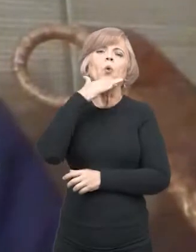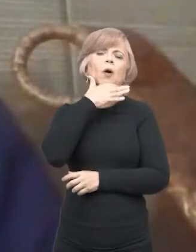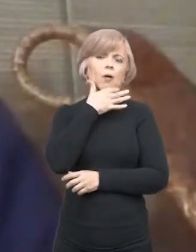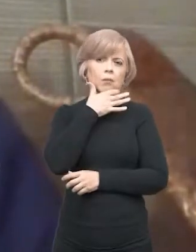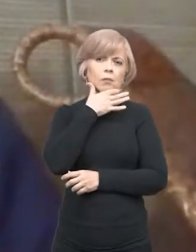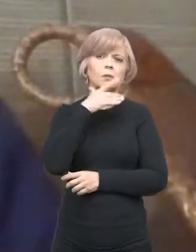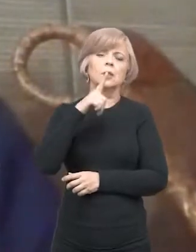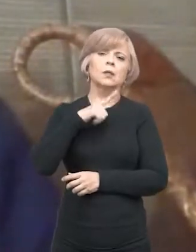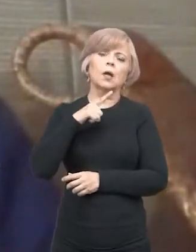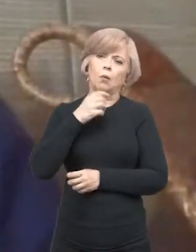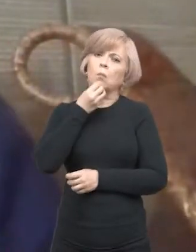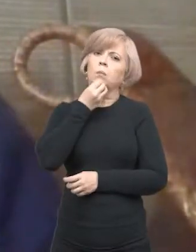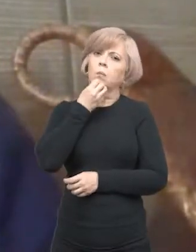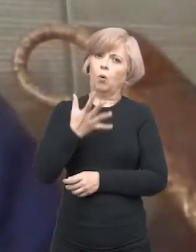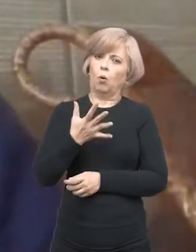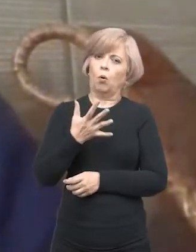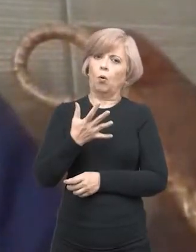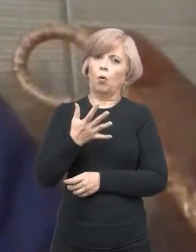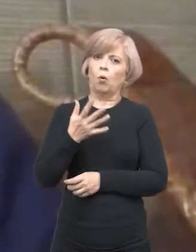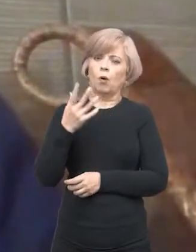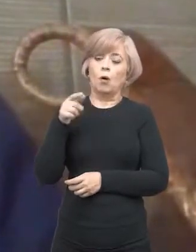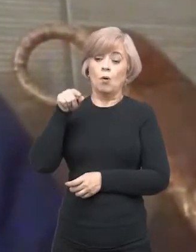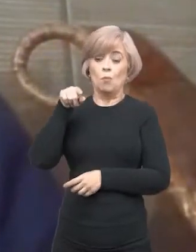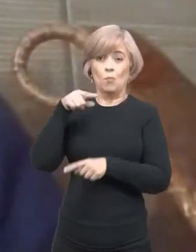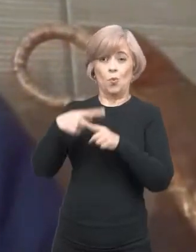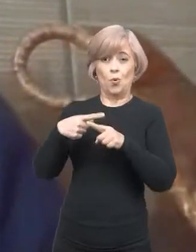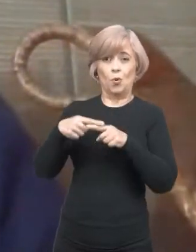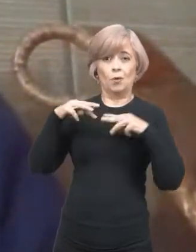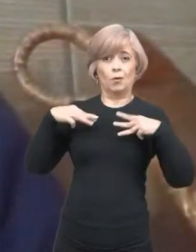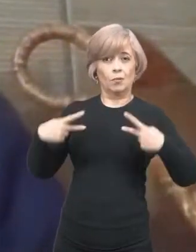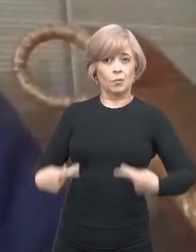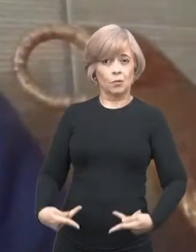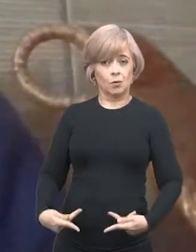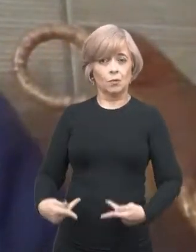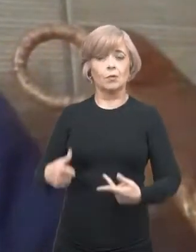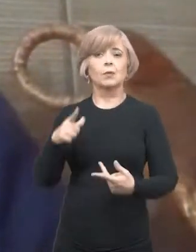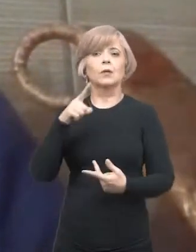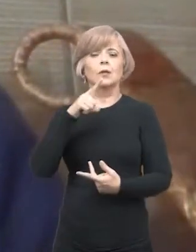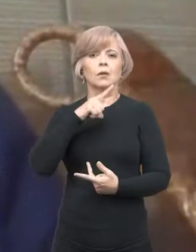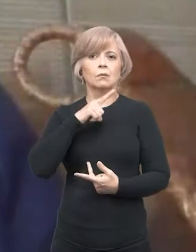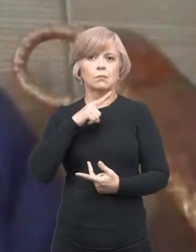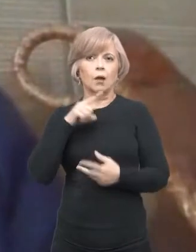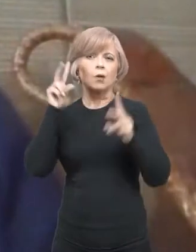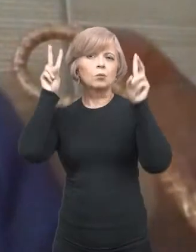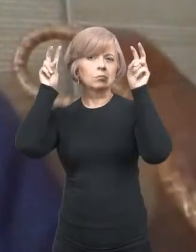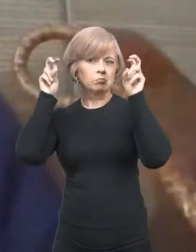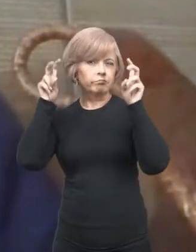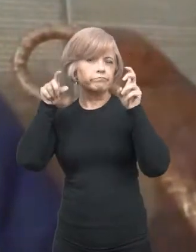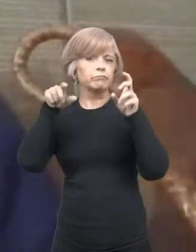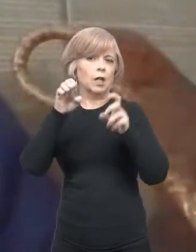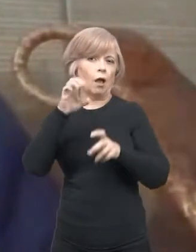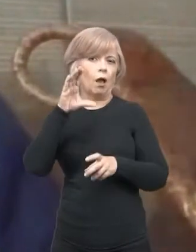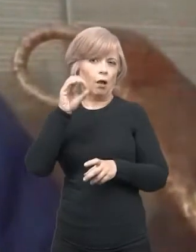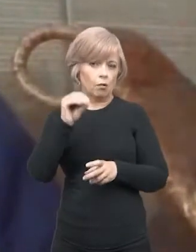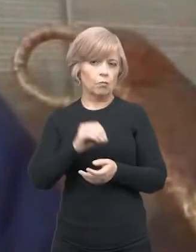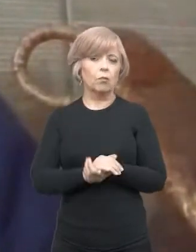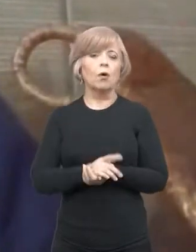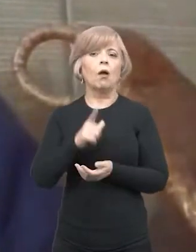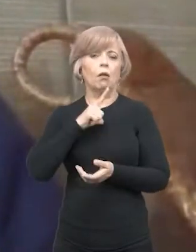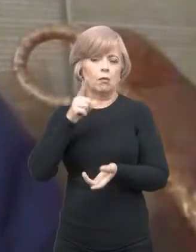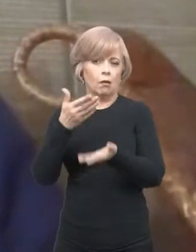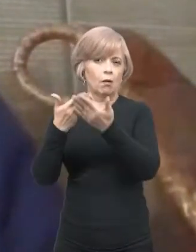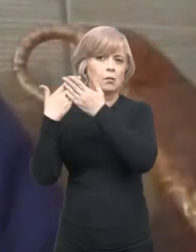benéfico para o Ministério Público, que no caso da ECO, que